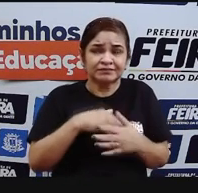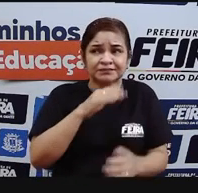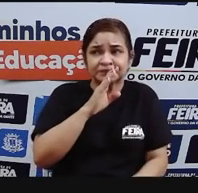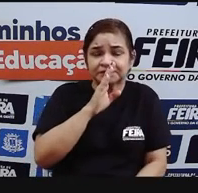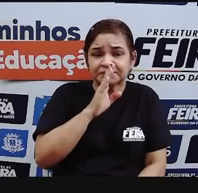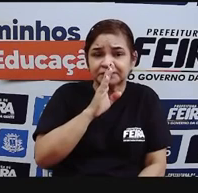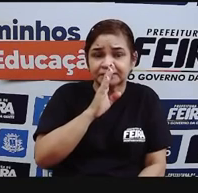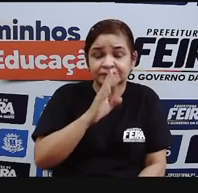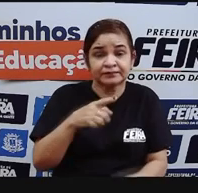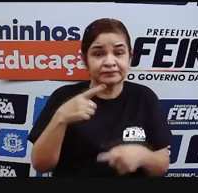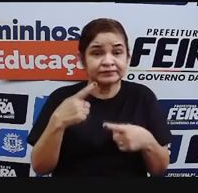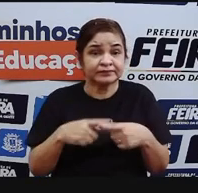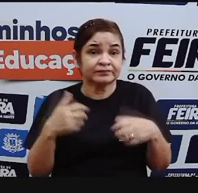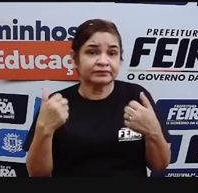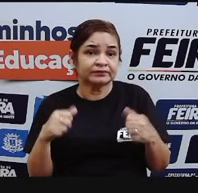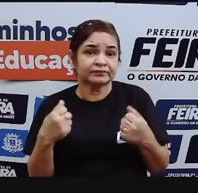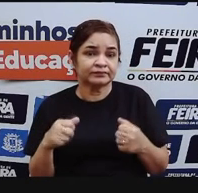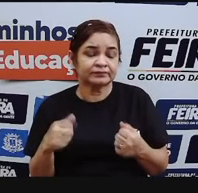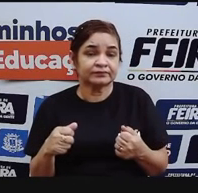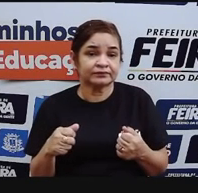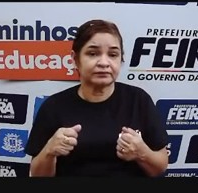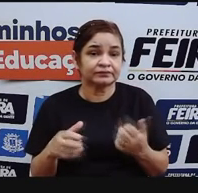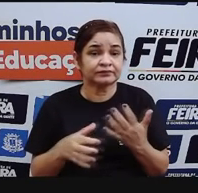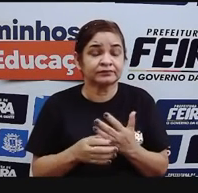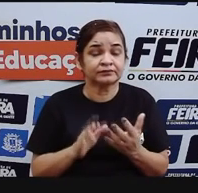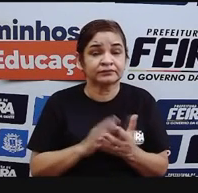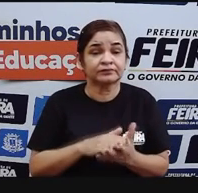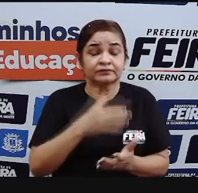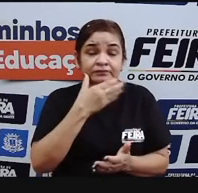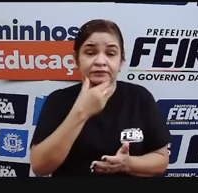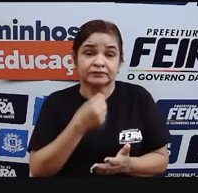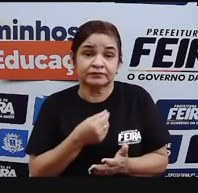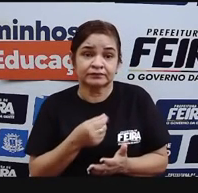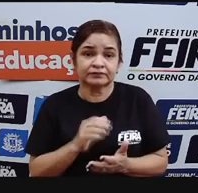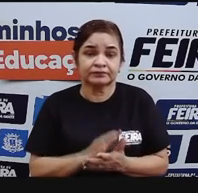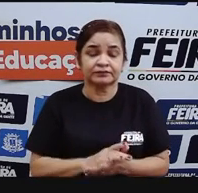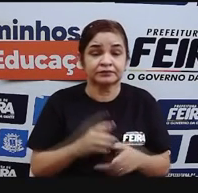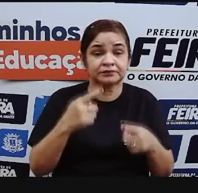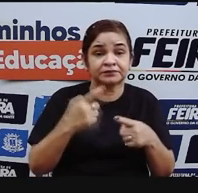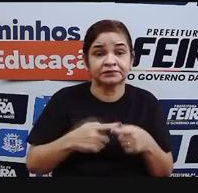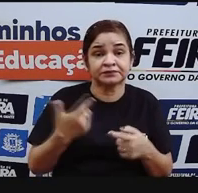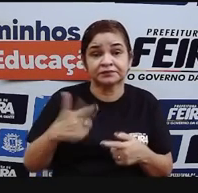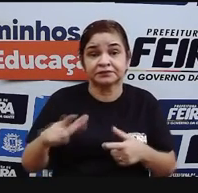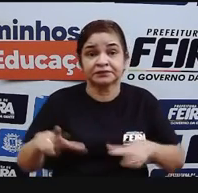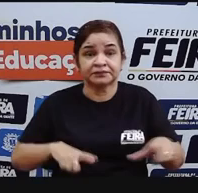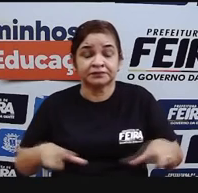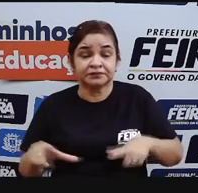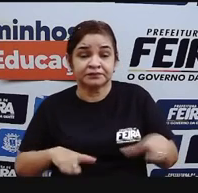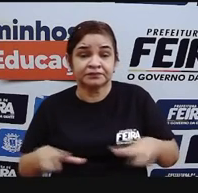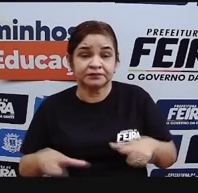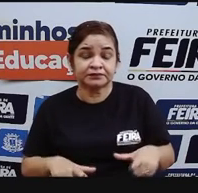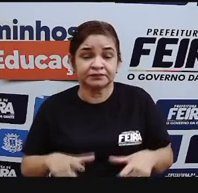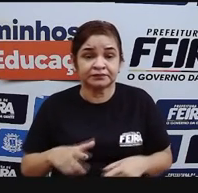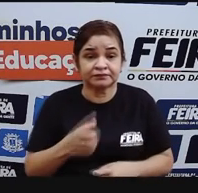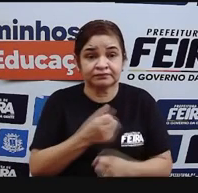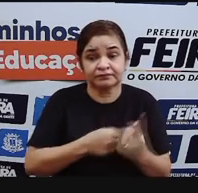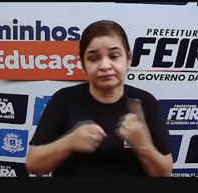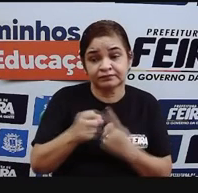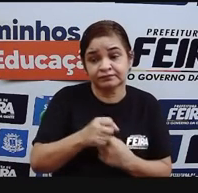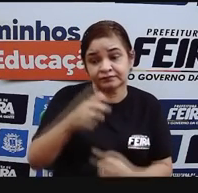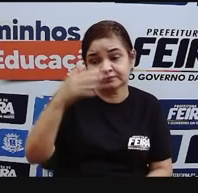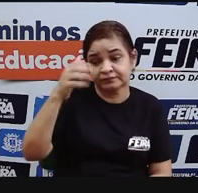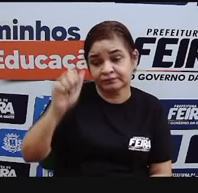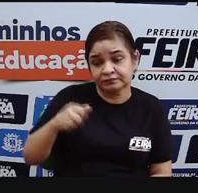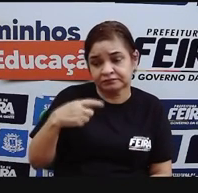vezes é dependente economicamente desses agressores, né? Medo do julgamento da sociedade.